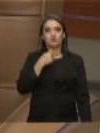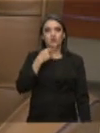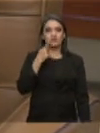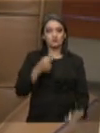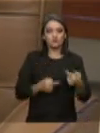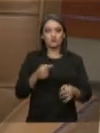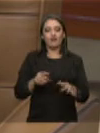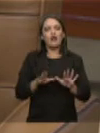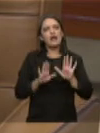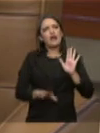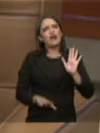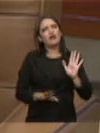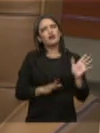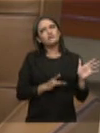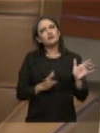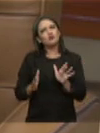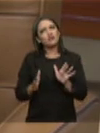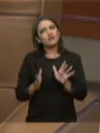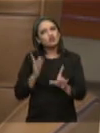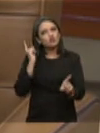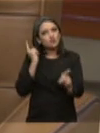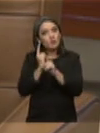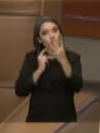que localizamos 4 processos.